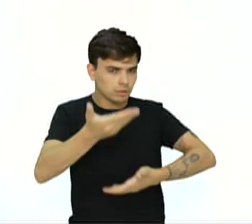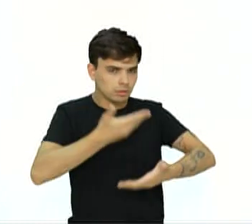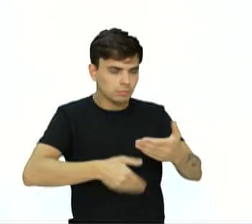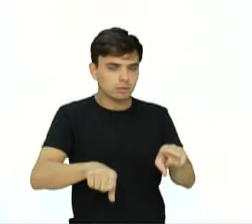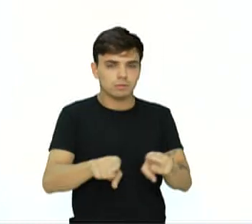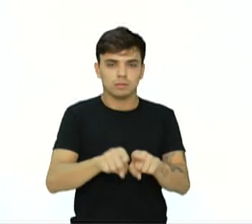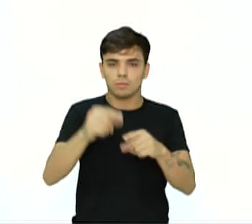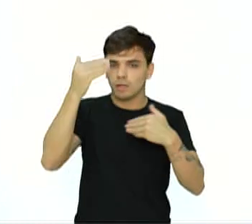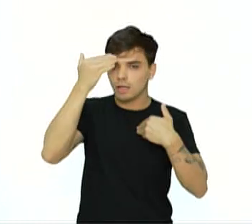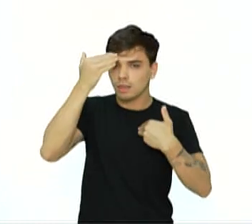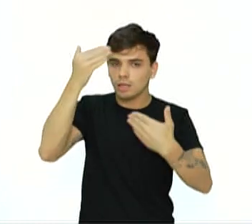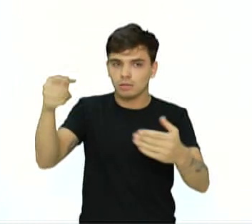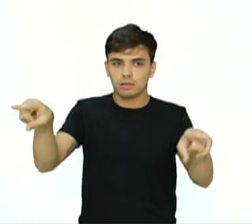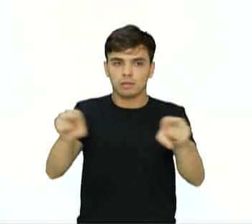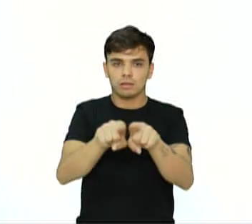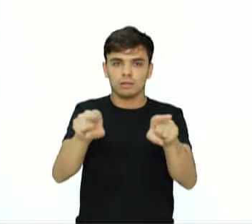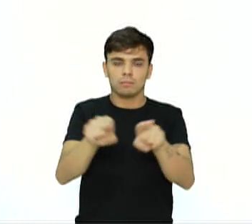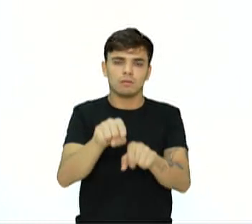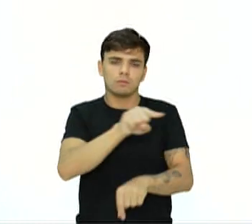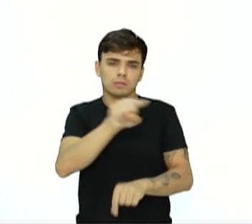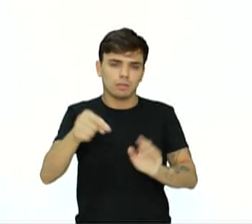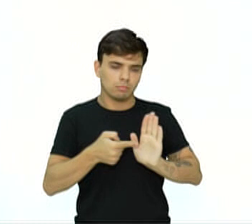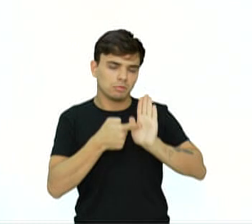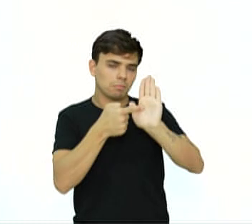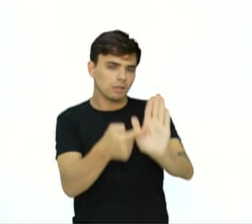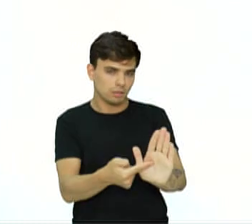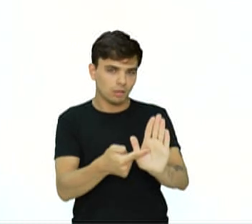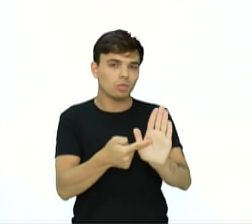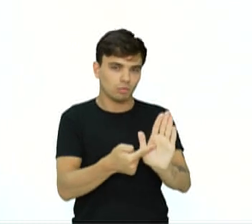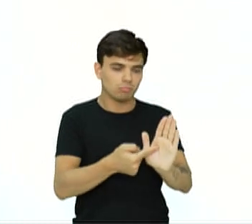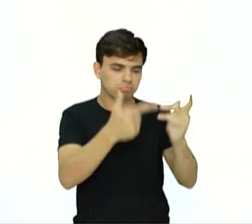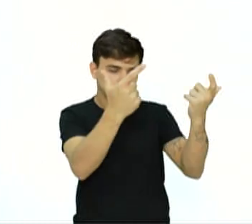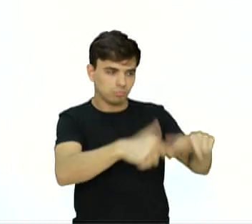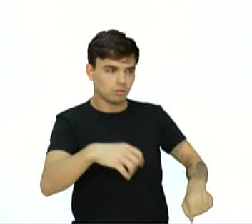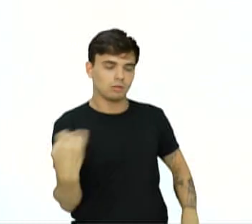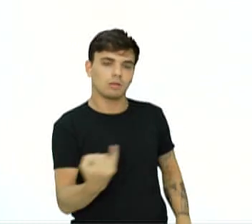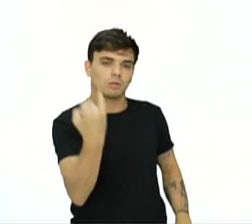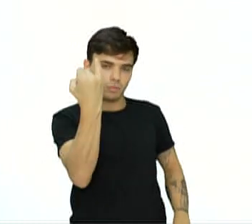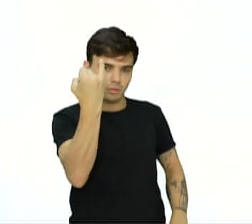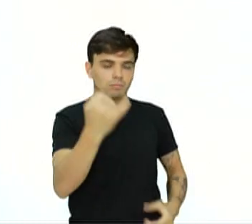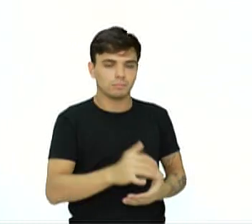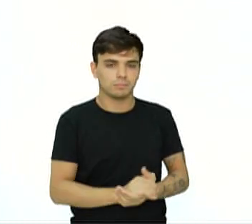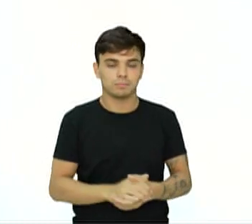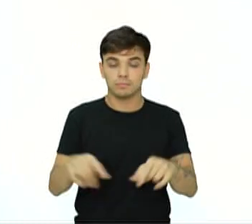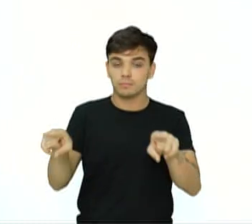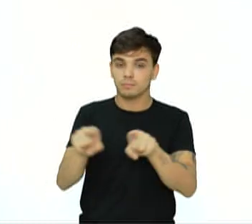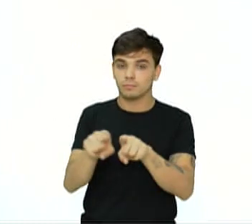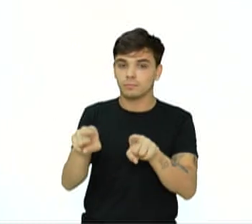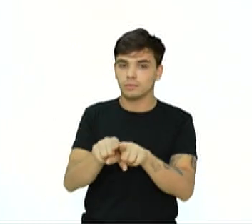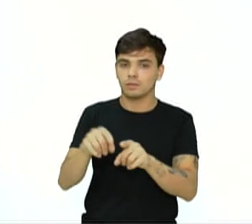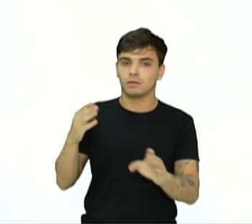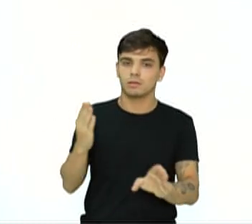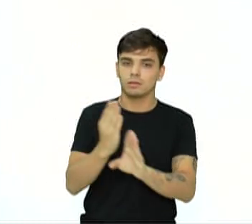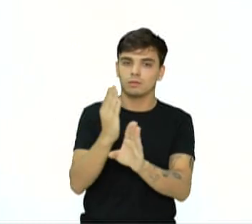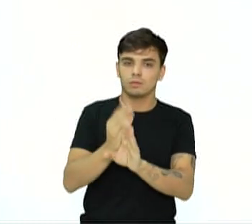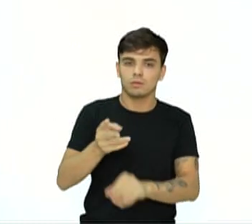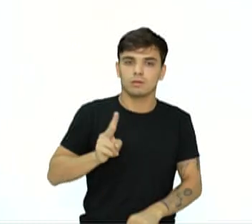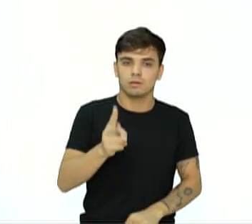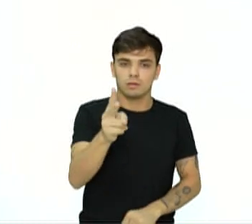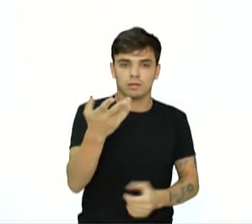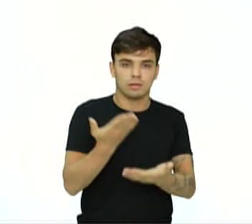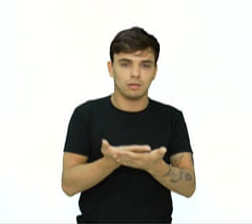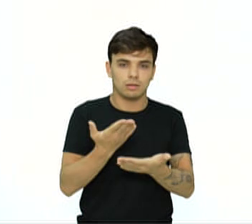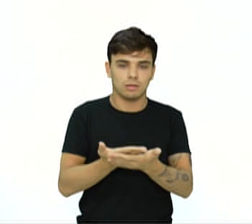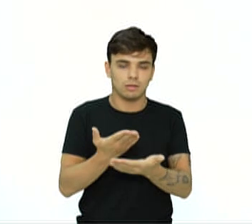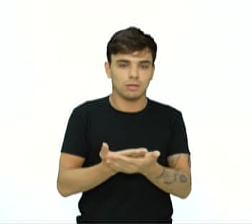participação. Agradeço aí por ter nos apresentado esse espaço tão importante, né? E a gente continua com a